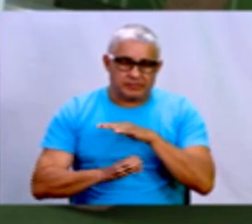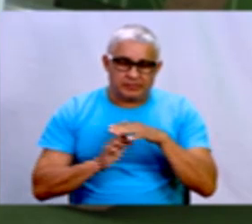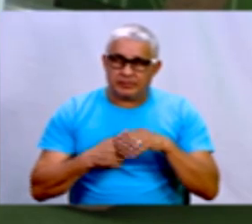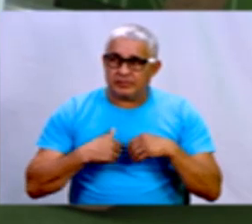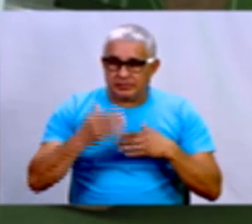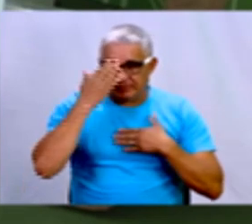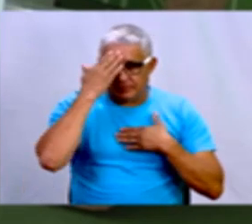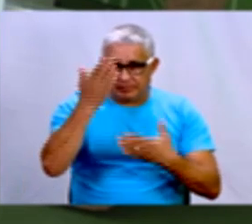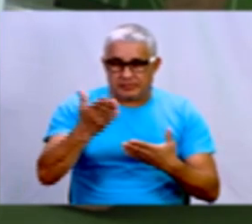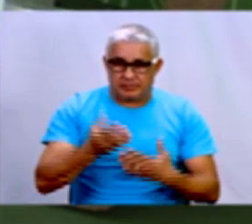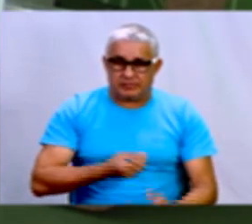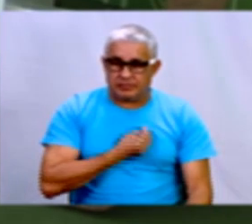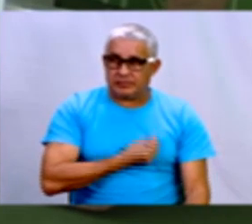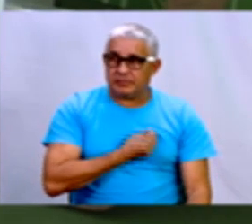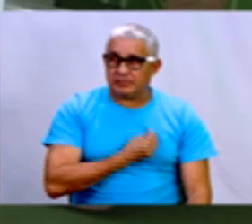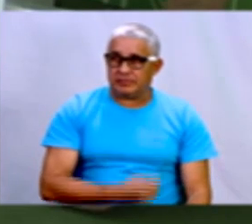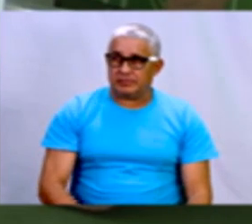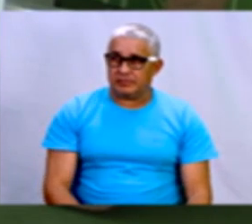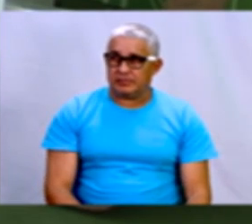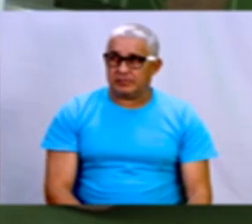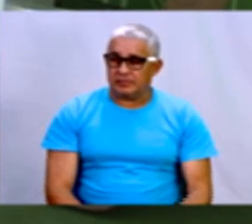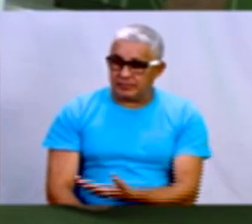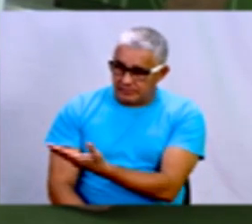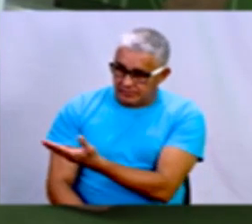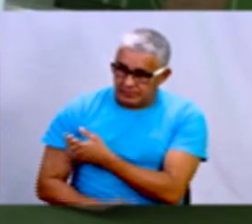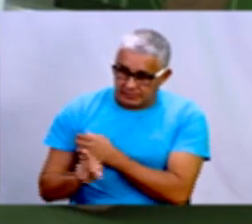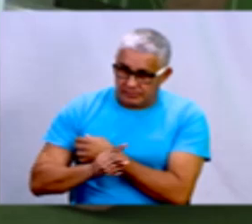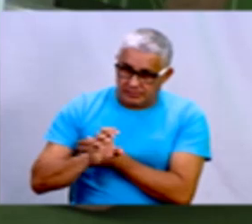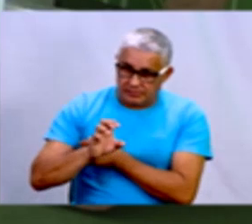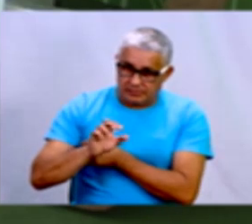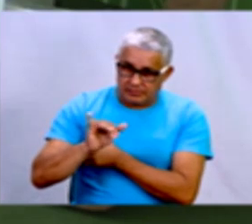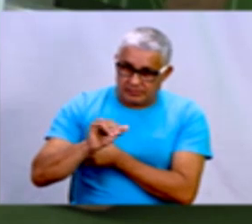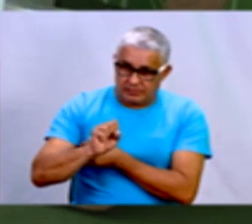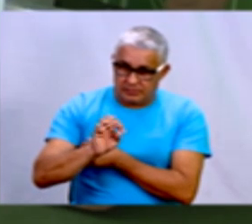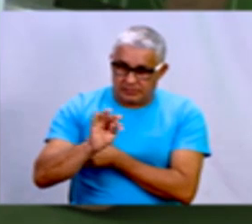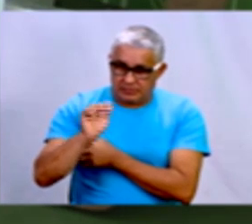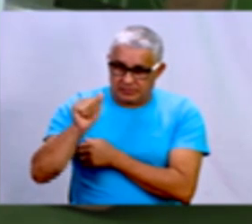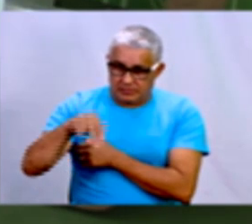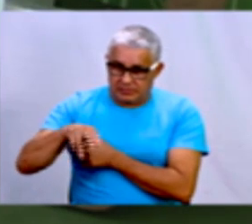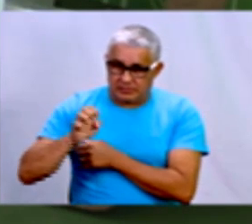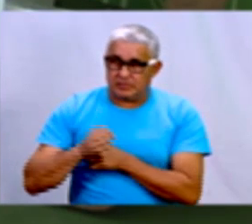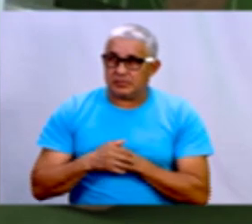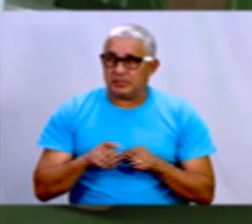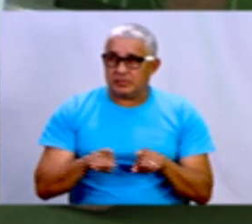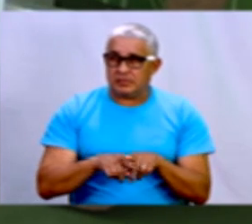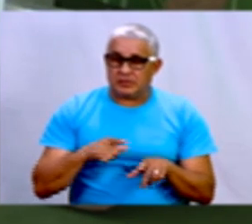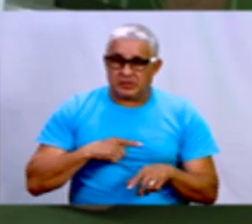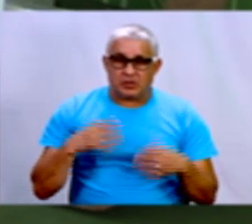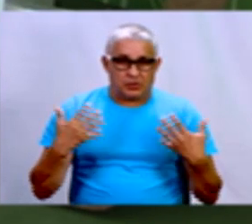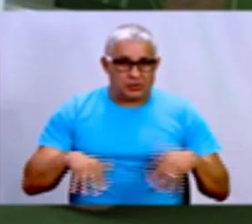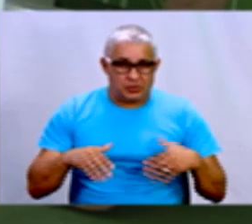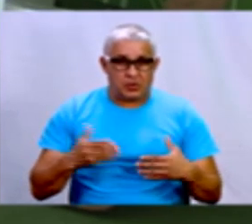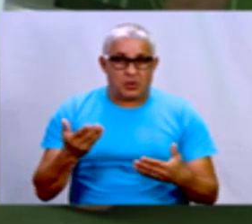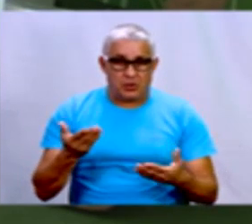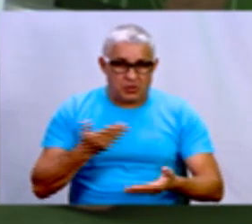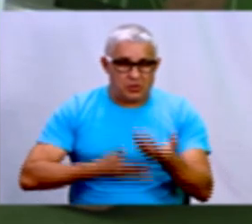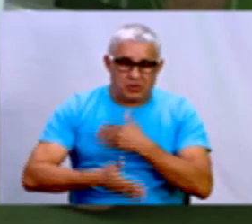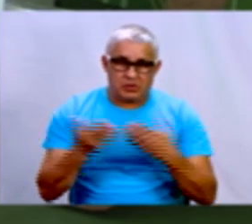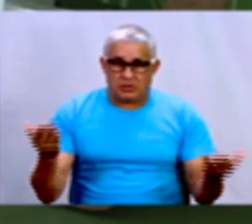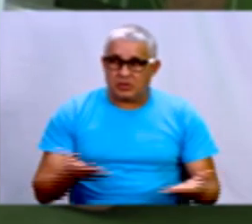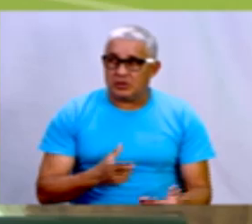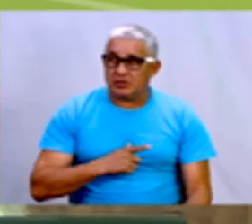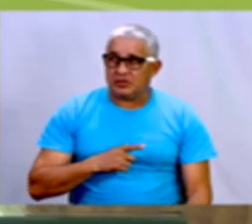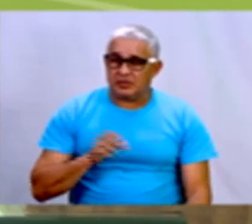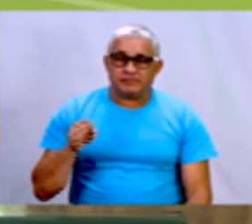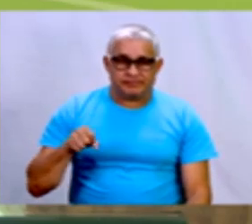quero agradecer aqui a presença, está acabando o nosso tempo, né? A presença da professora Cristiane. A gente teve bastante interação hoje, né, professora?